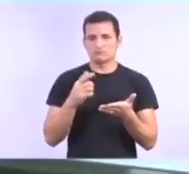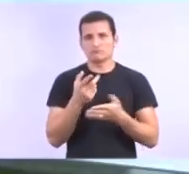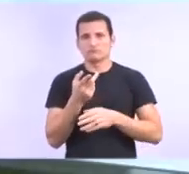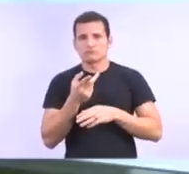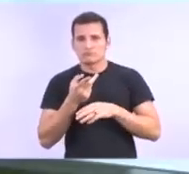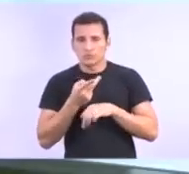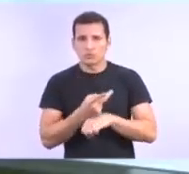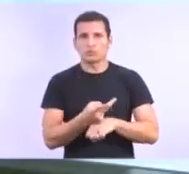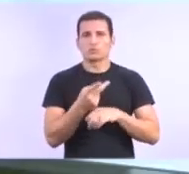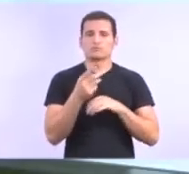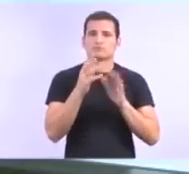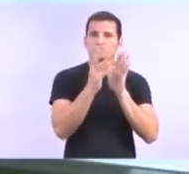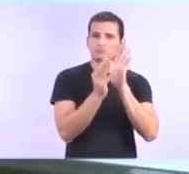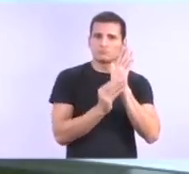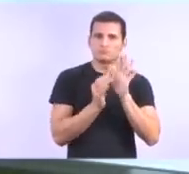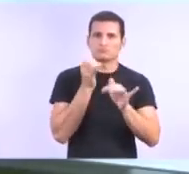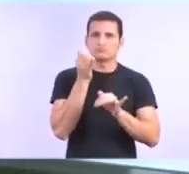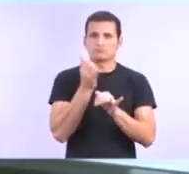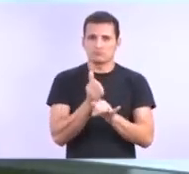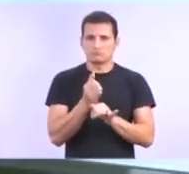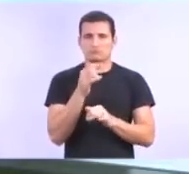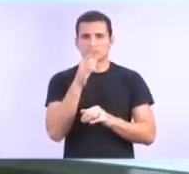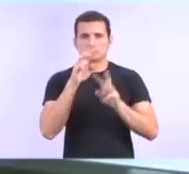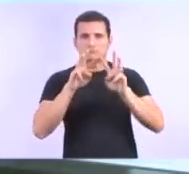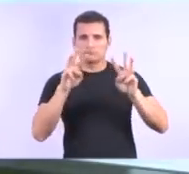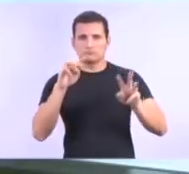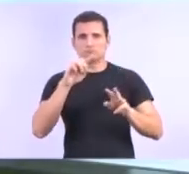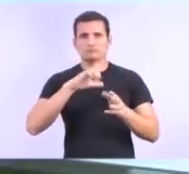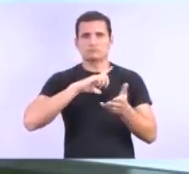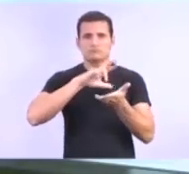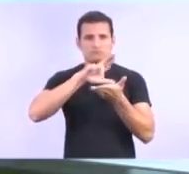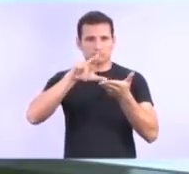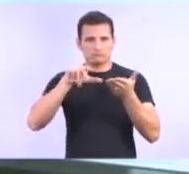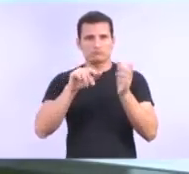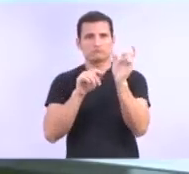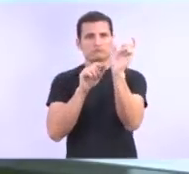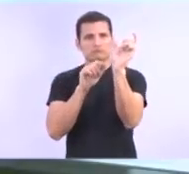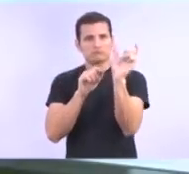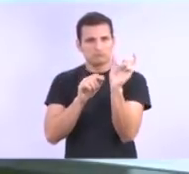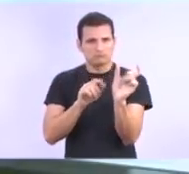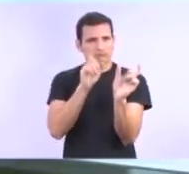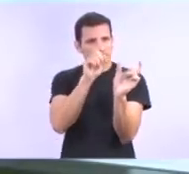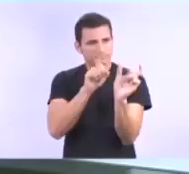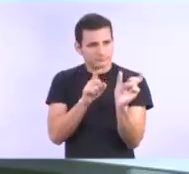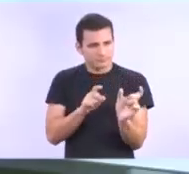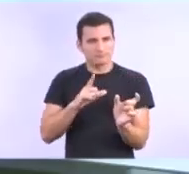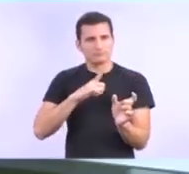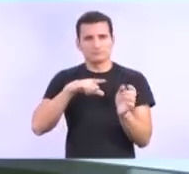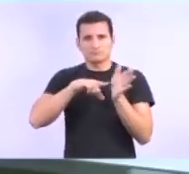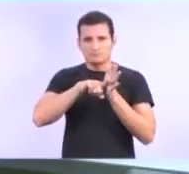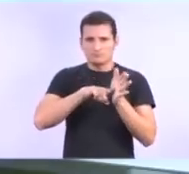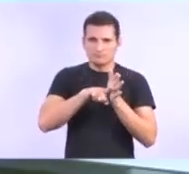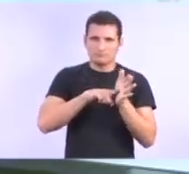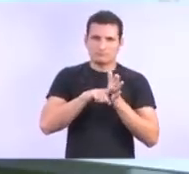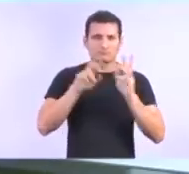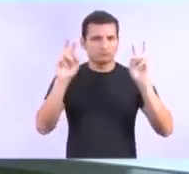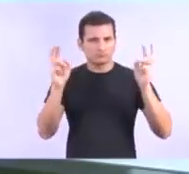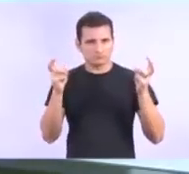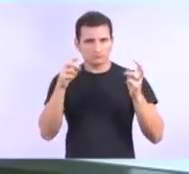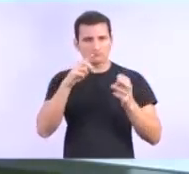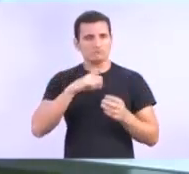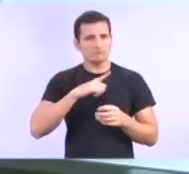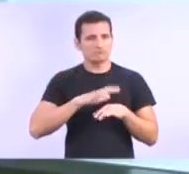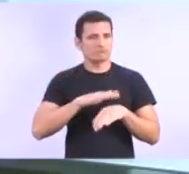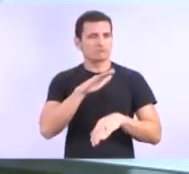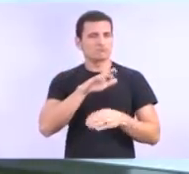mais conteúdo na internet, lá no nosso site tem vários links para vocês poderem pesquisar sobre o assunto, vocês vão ver que tem muito mais